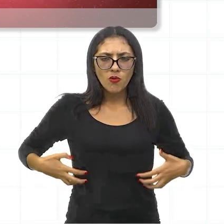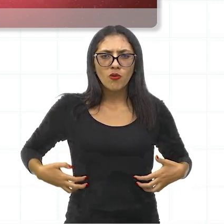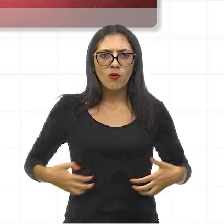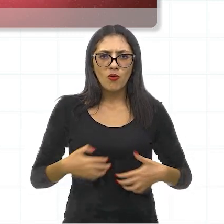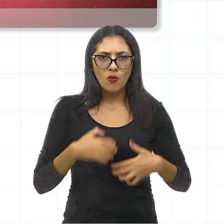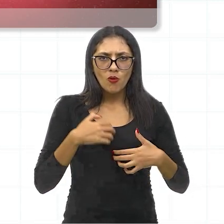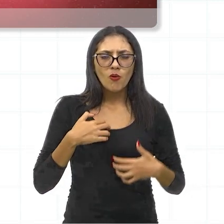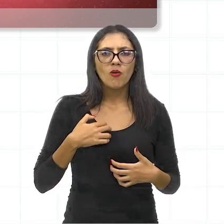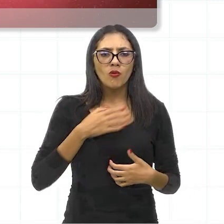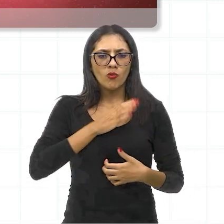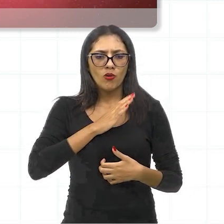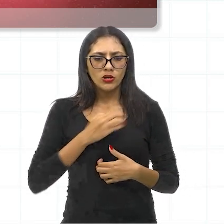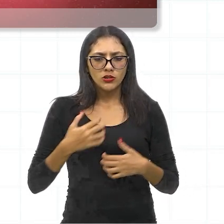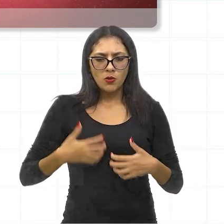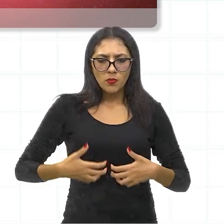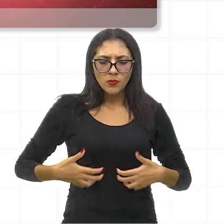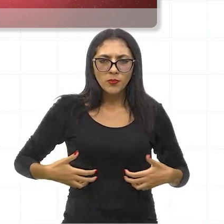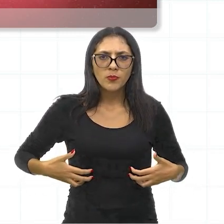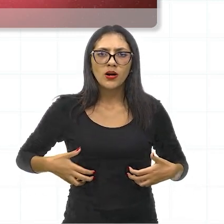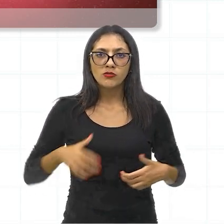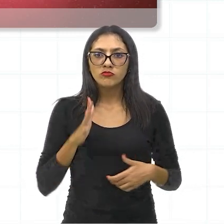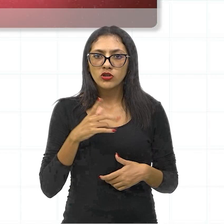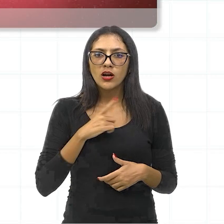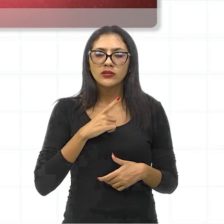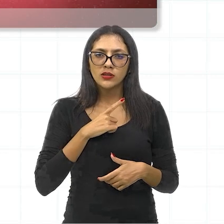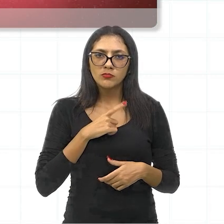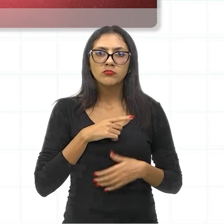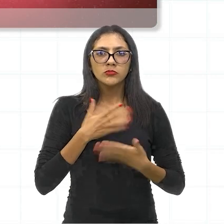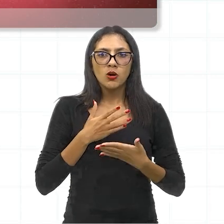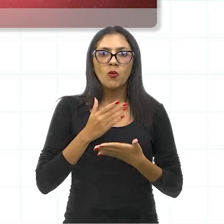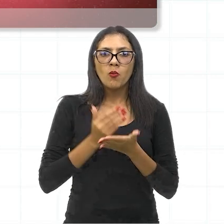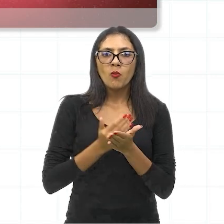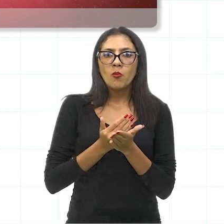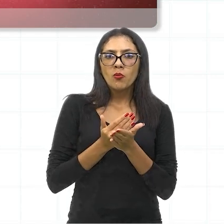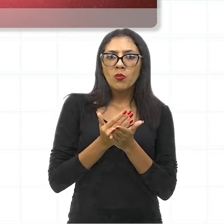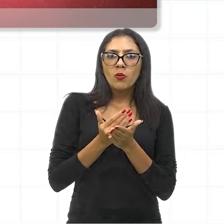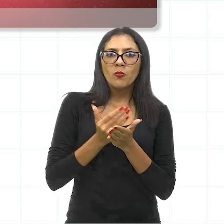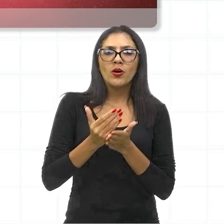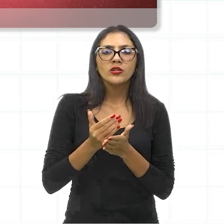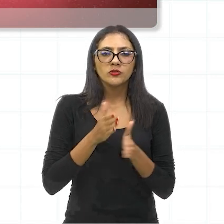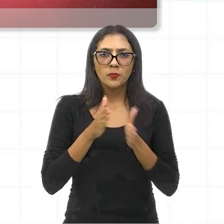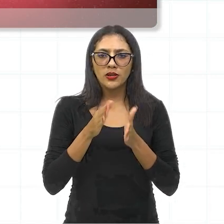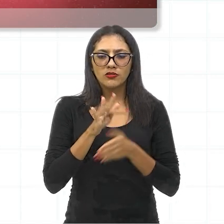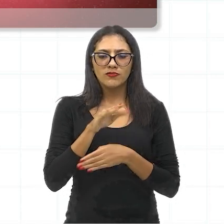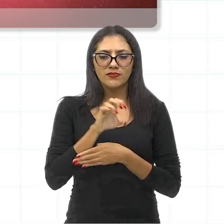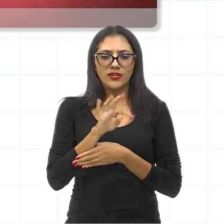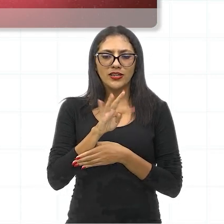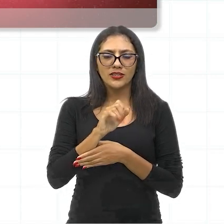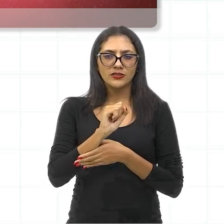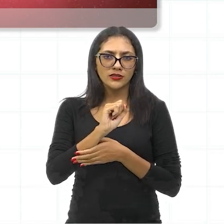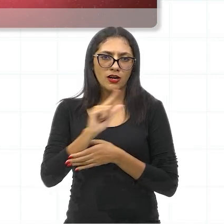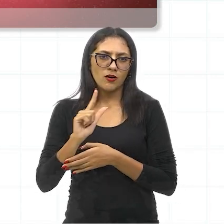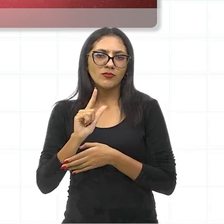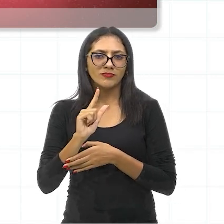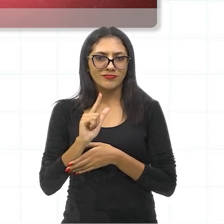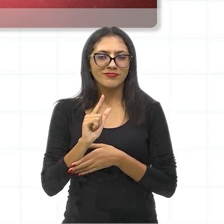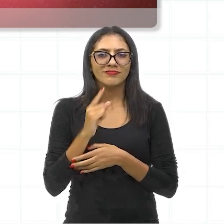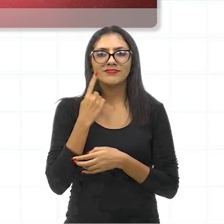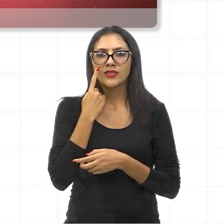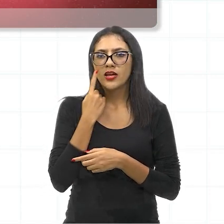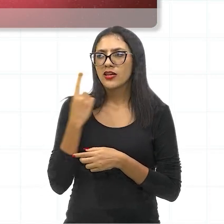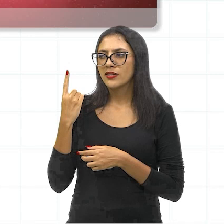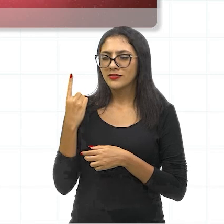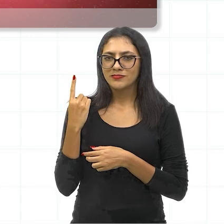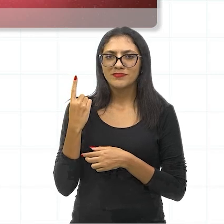não estejam completamente desenvolvidos, se inicia a etapa fetal, né? Então, a gente observa aí a imagem, né,